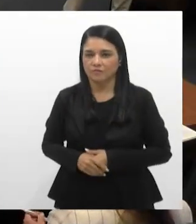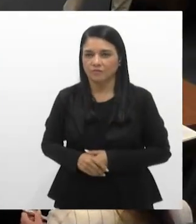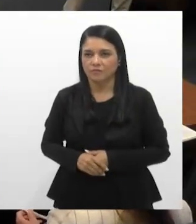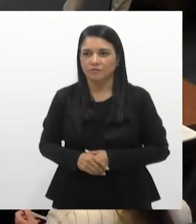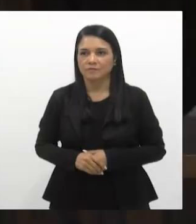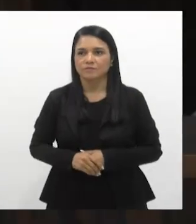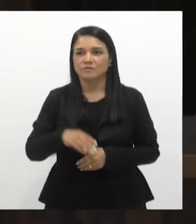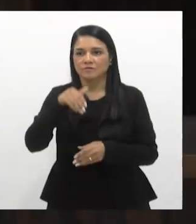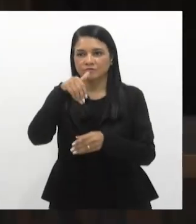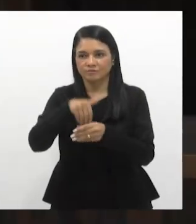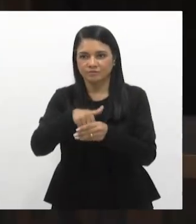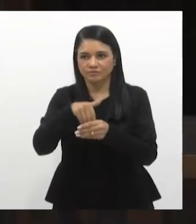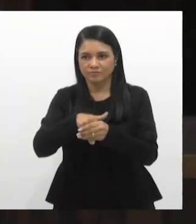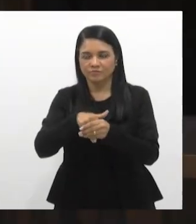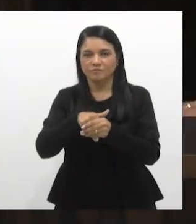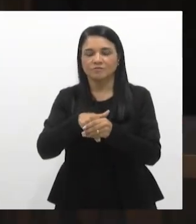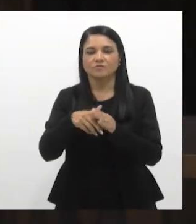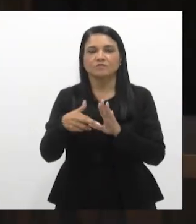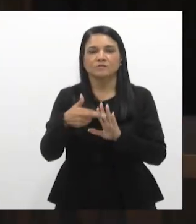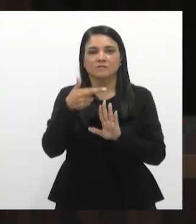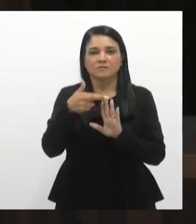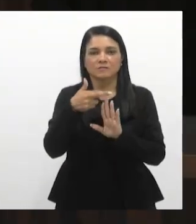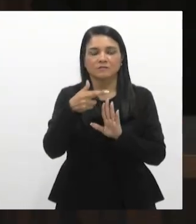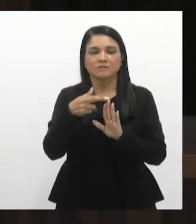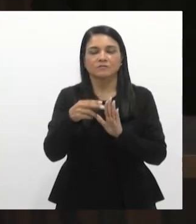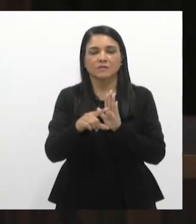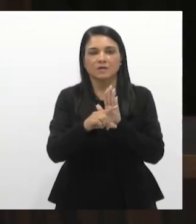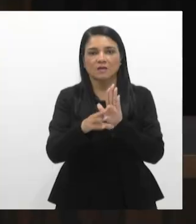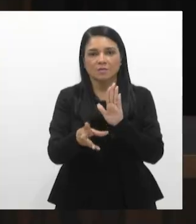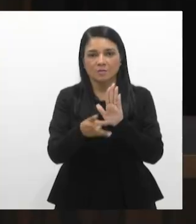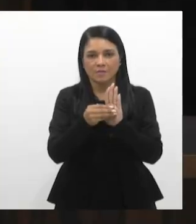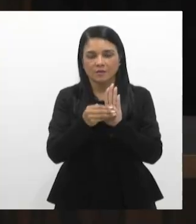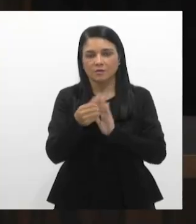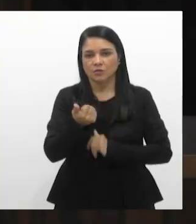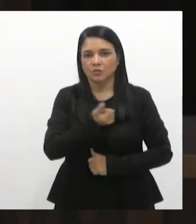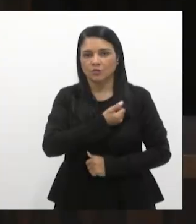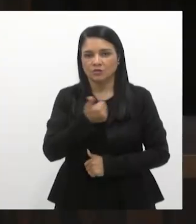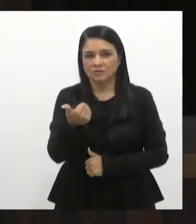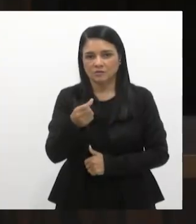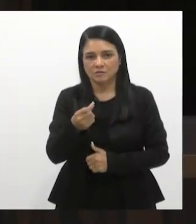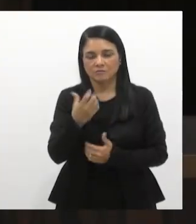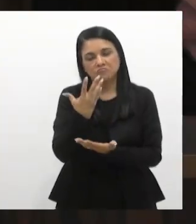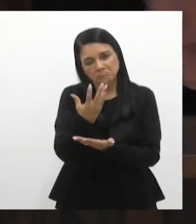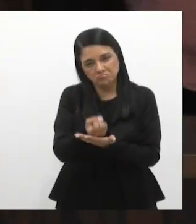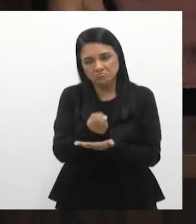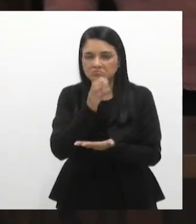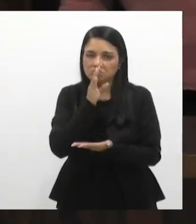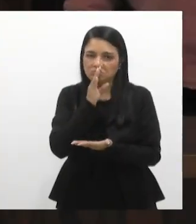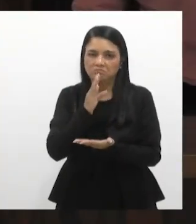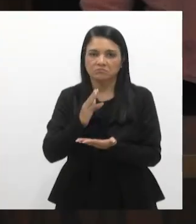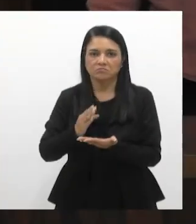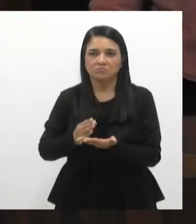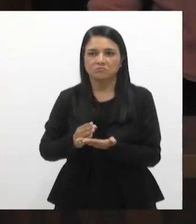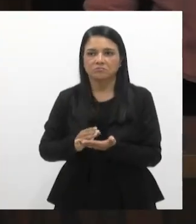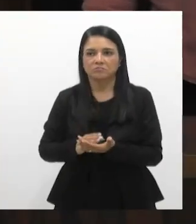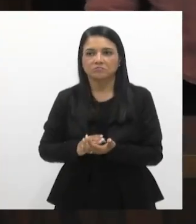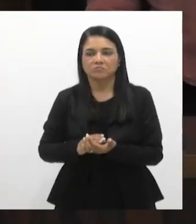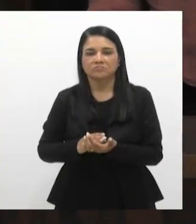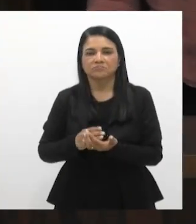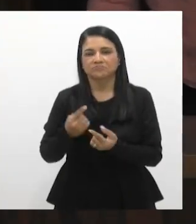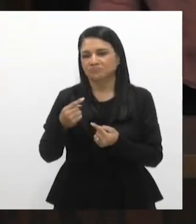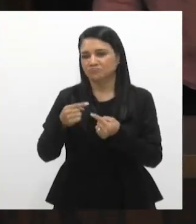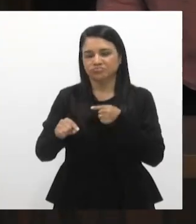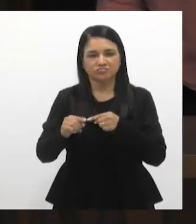Em votação, requerimento de destaque para a emenda número 16. Todos que aprovam permaneçam como estão.